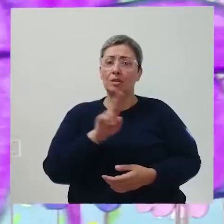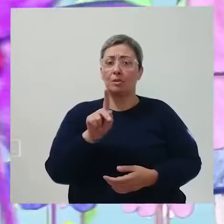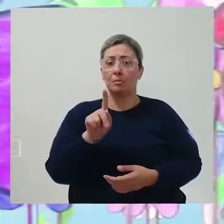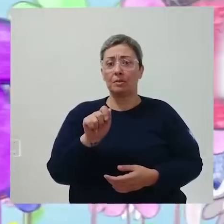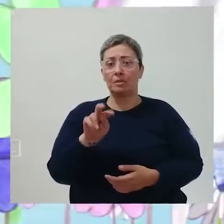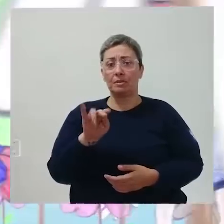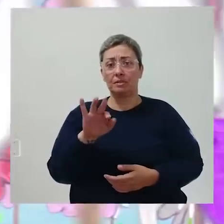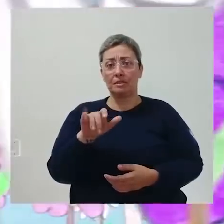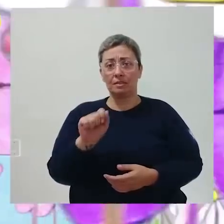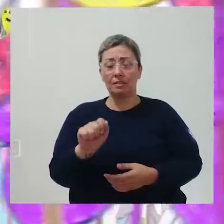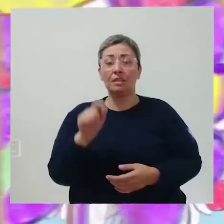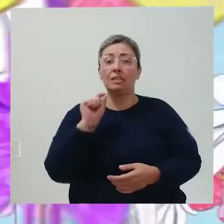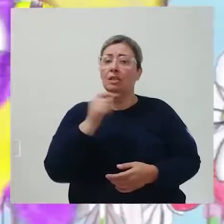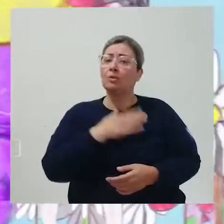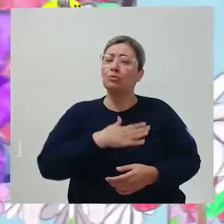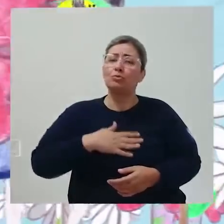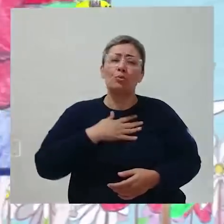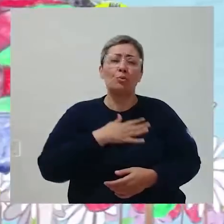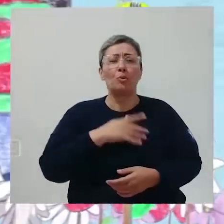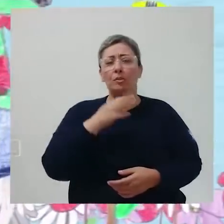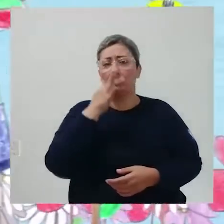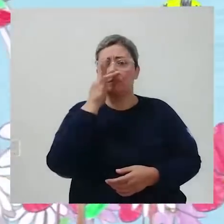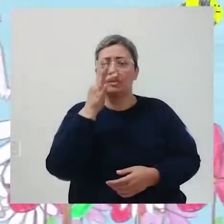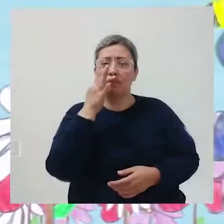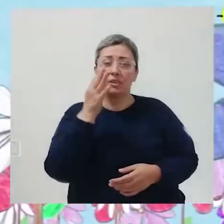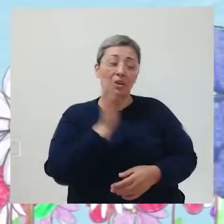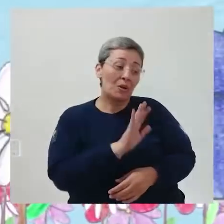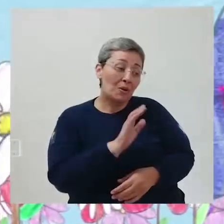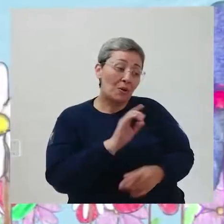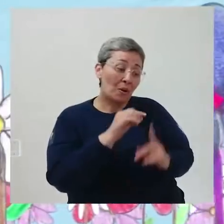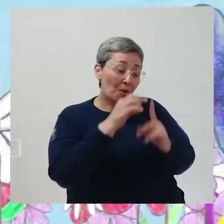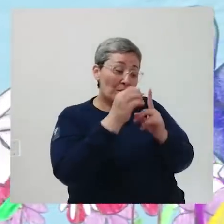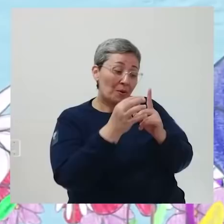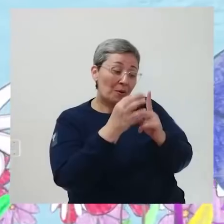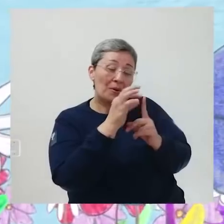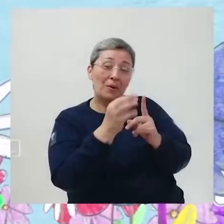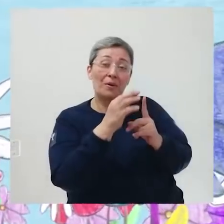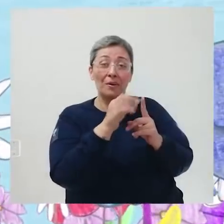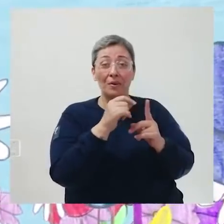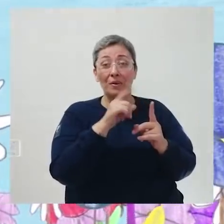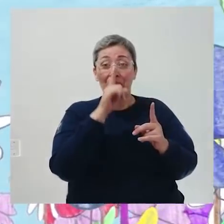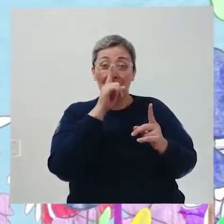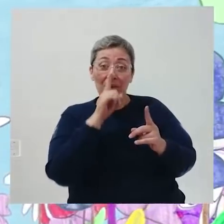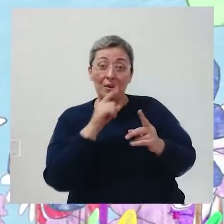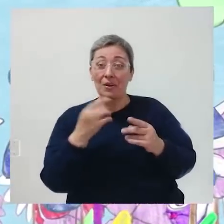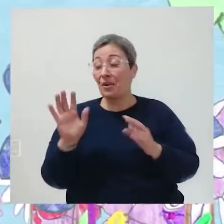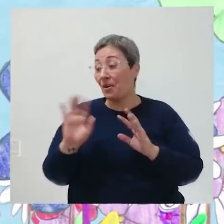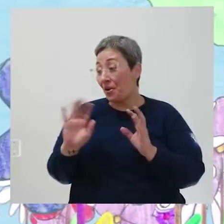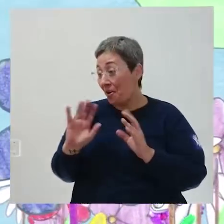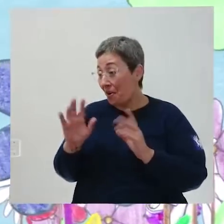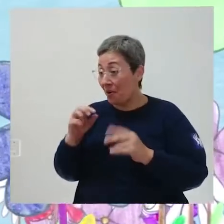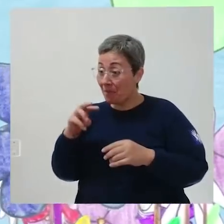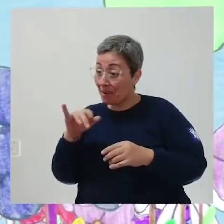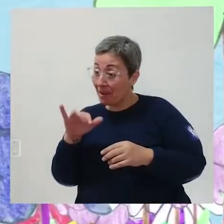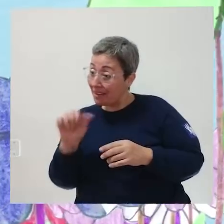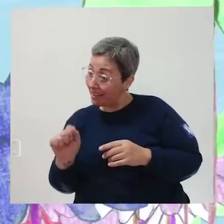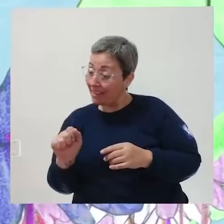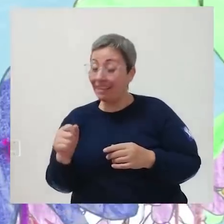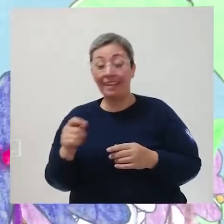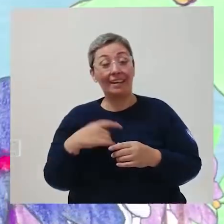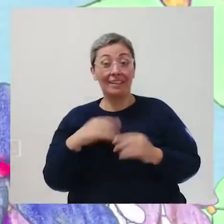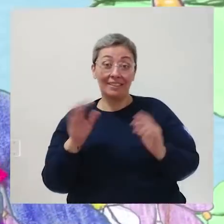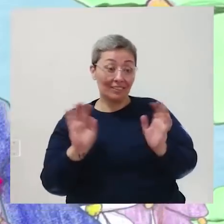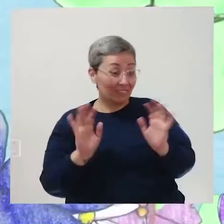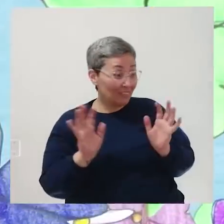Era uma vez uma menina chamada Patrícia que gostava de flores. Oi, Margarida! Oi, Maria